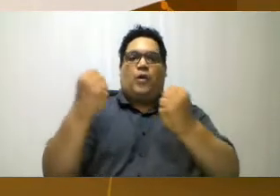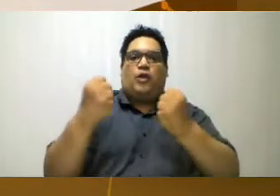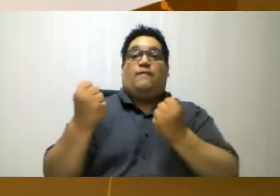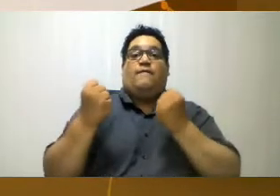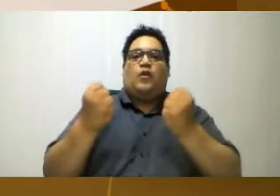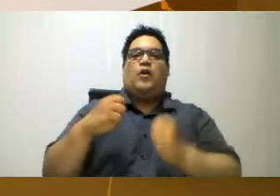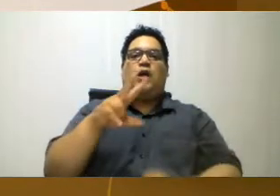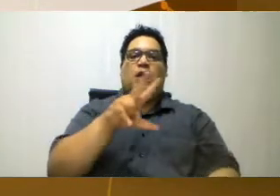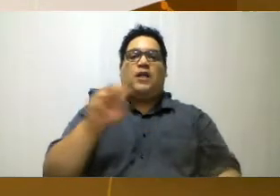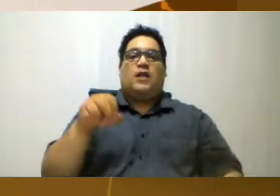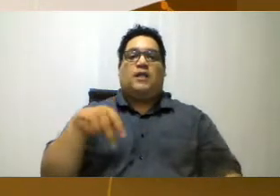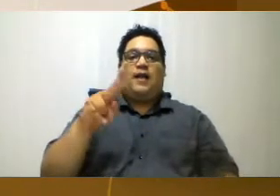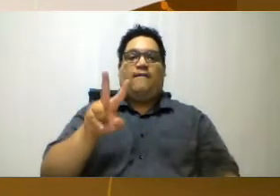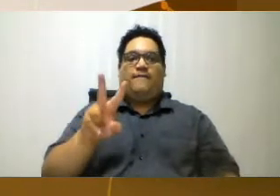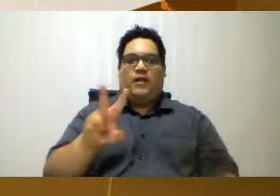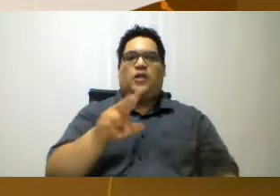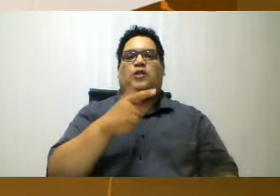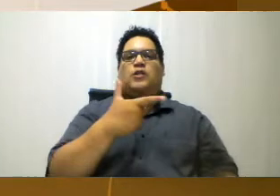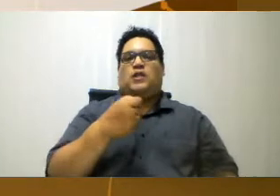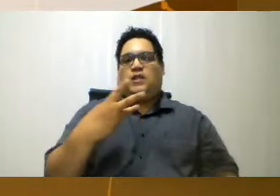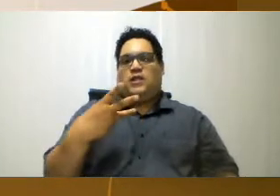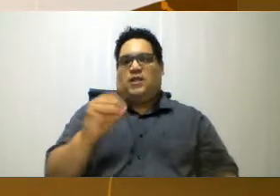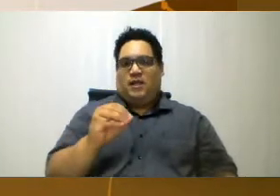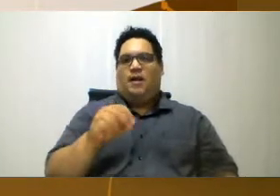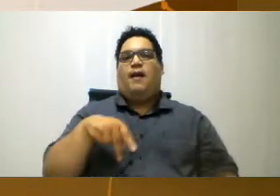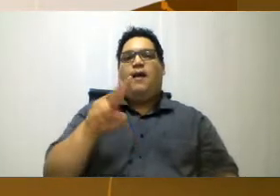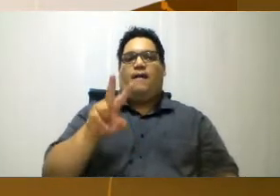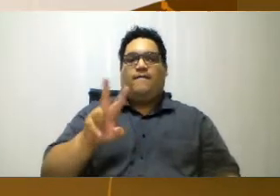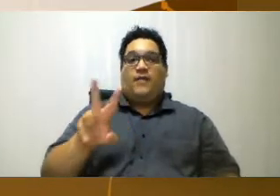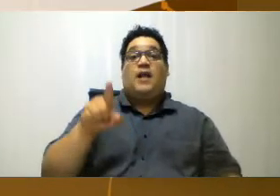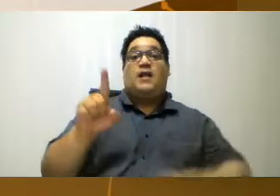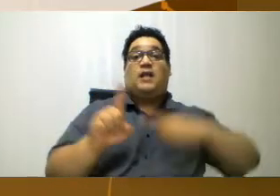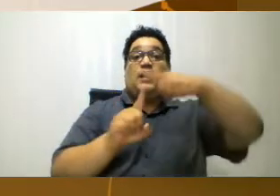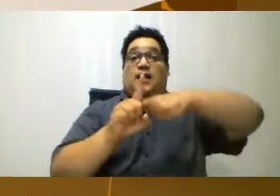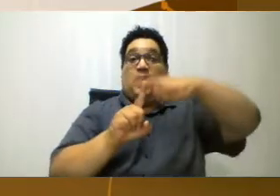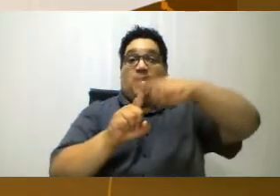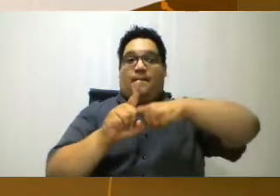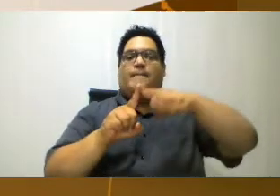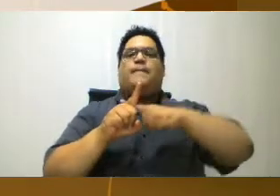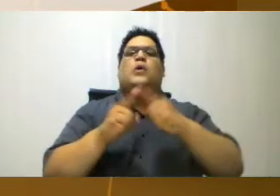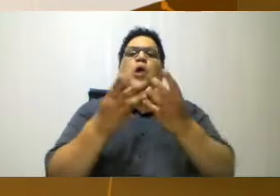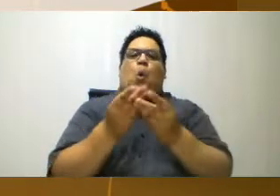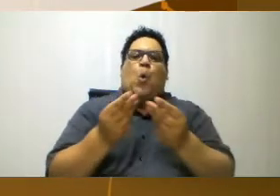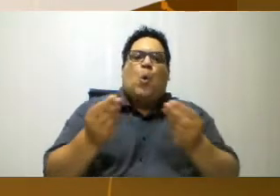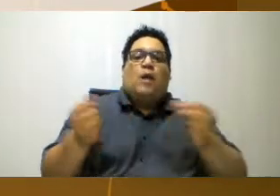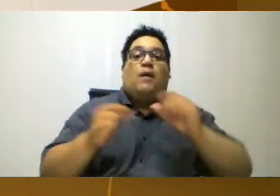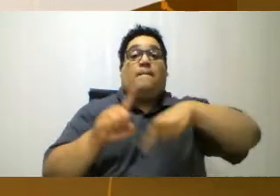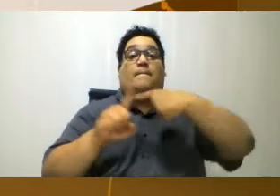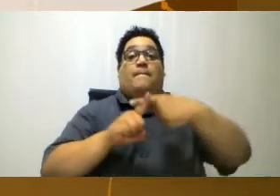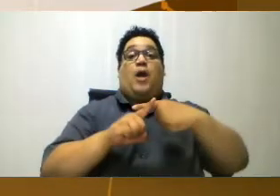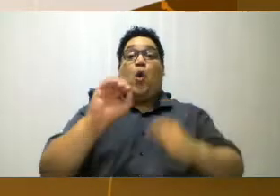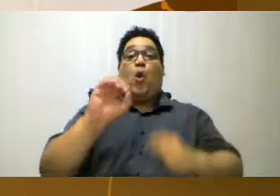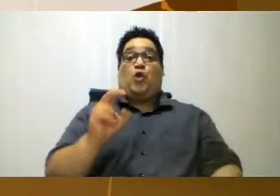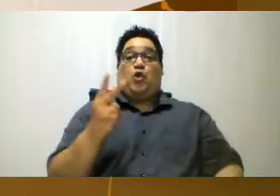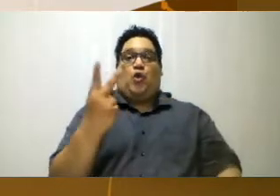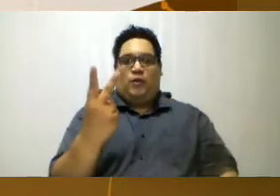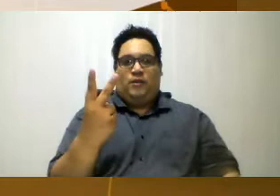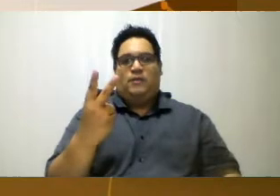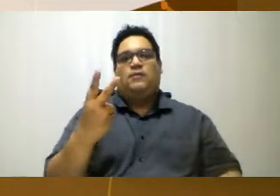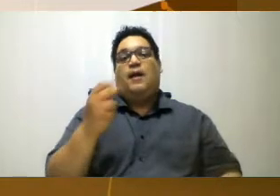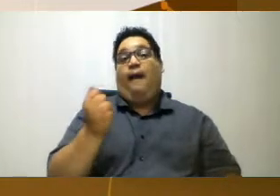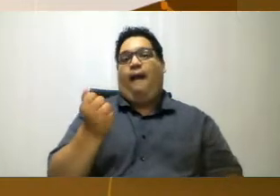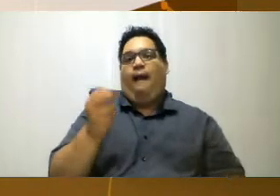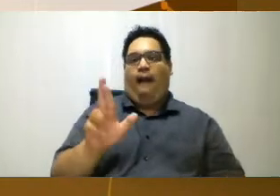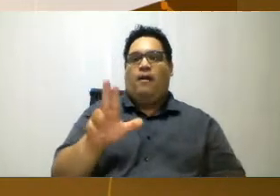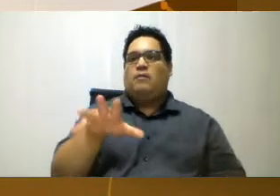kV, 230 kV, são equipamentos que são submetidos à temperatura, umidade e oxigênio, né? E com